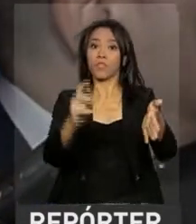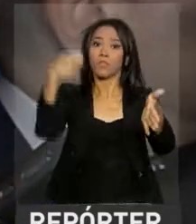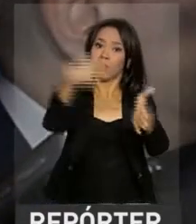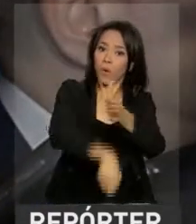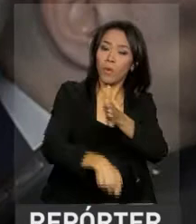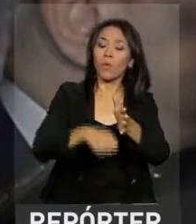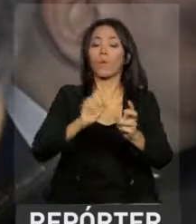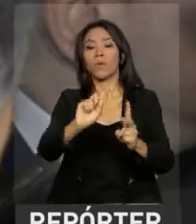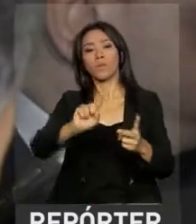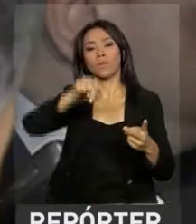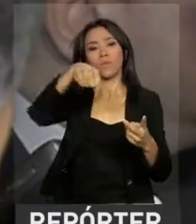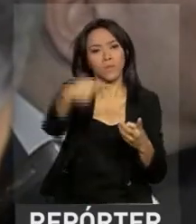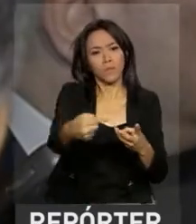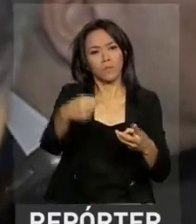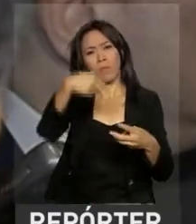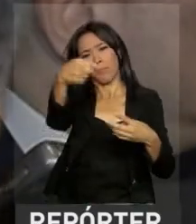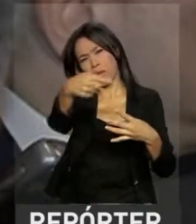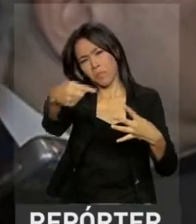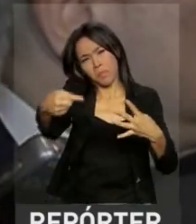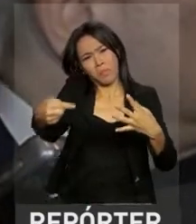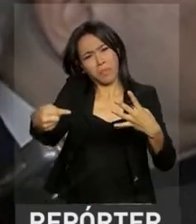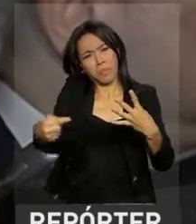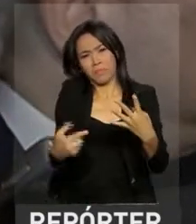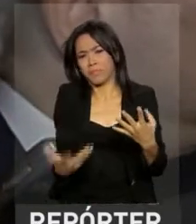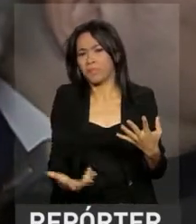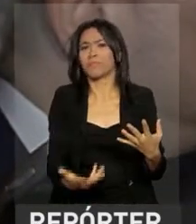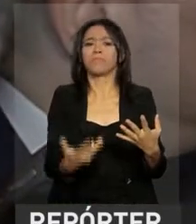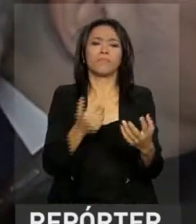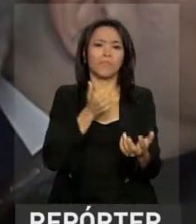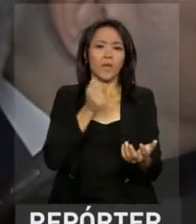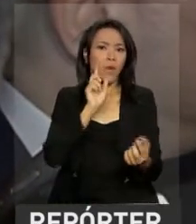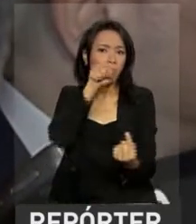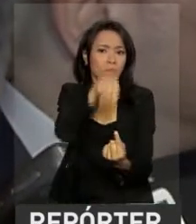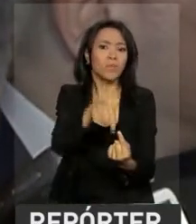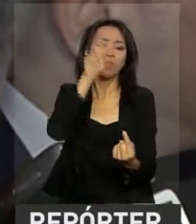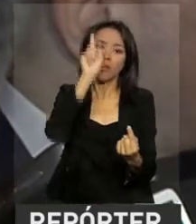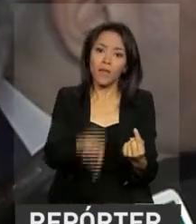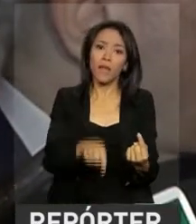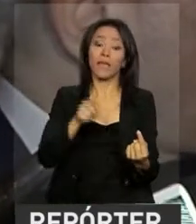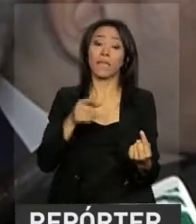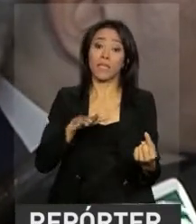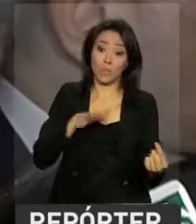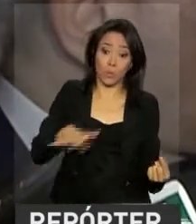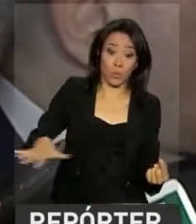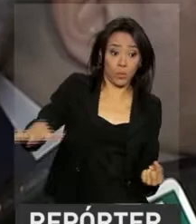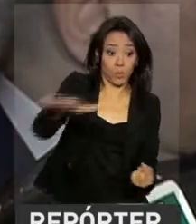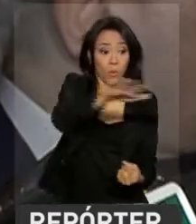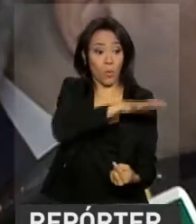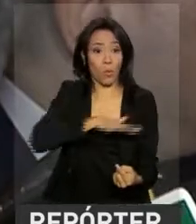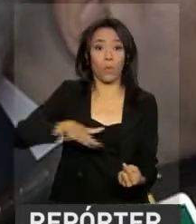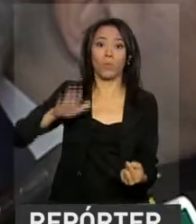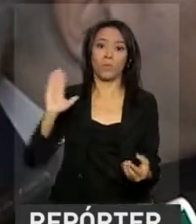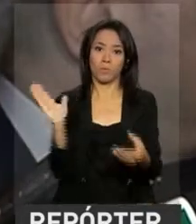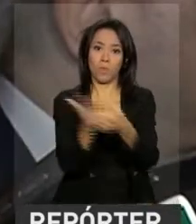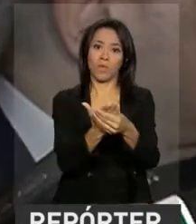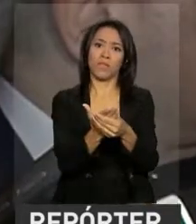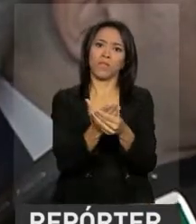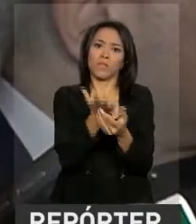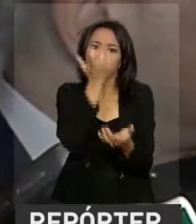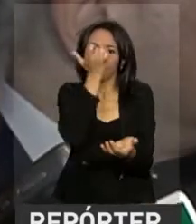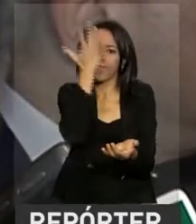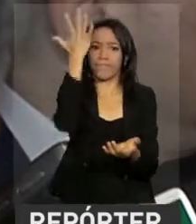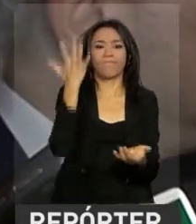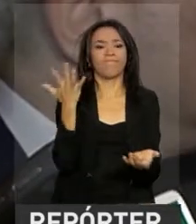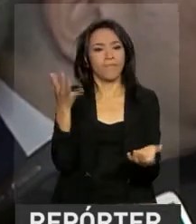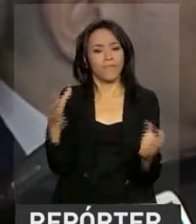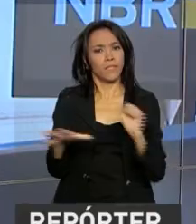a racionalização, mudanças, visando tornar todo esse processo mais ágil, mais fácil